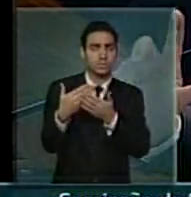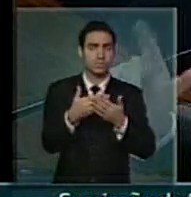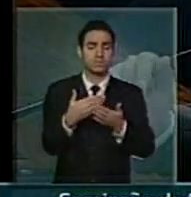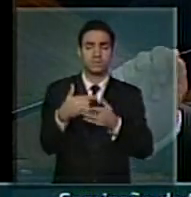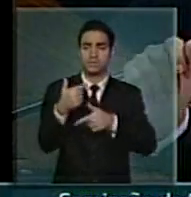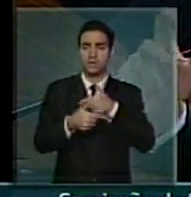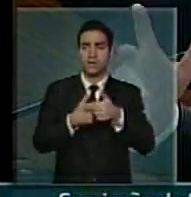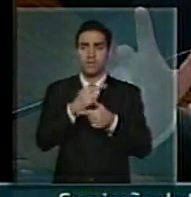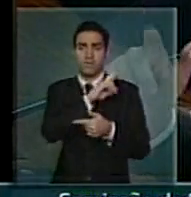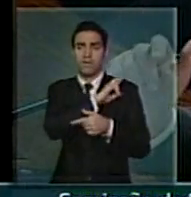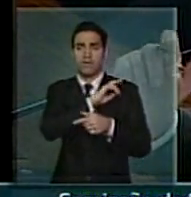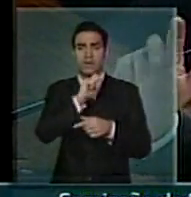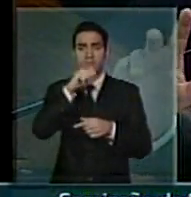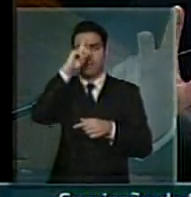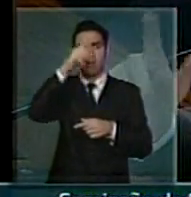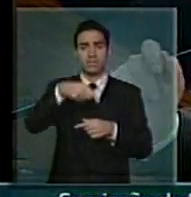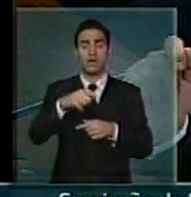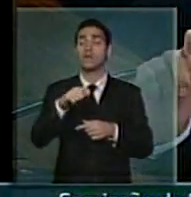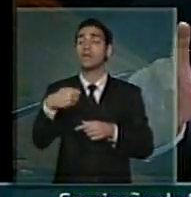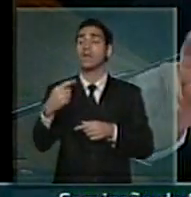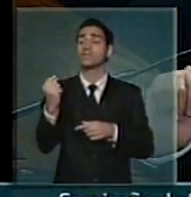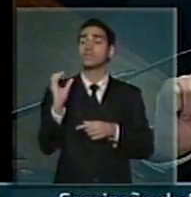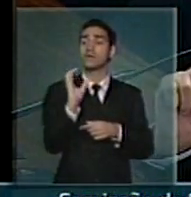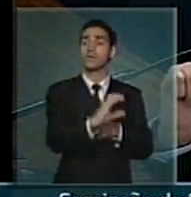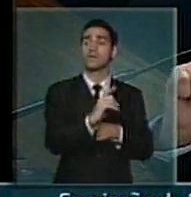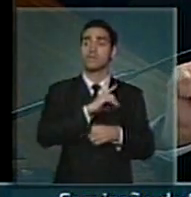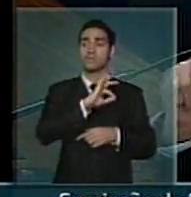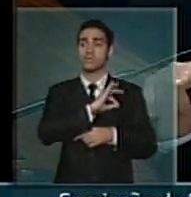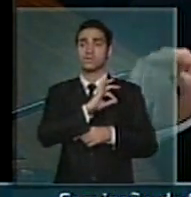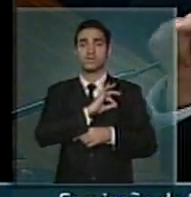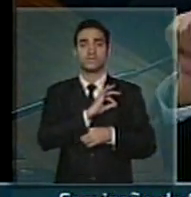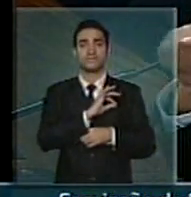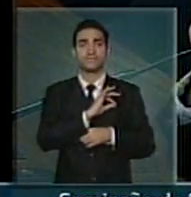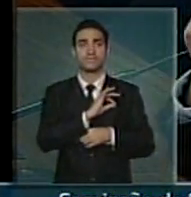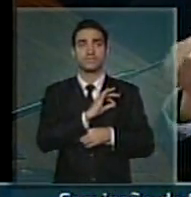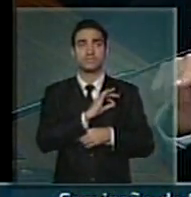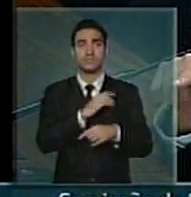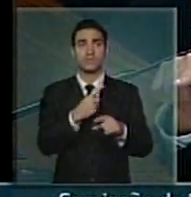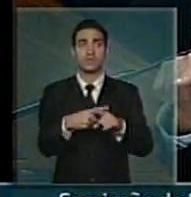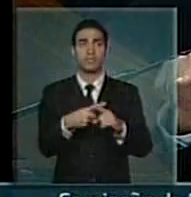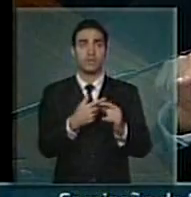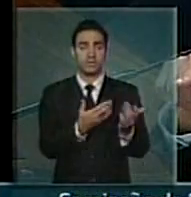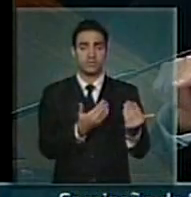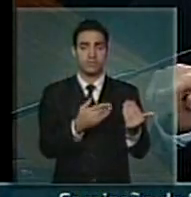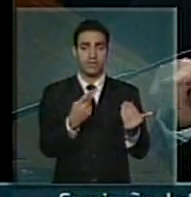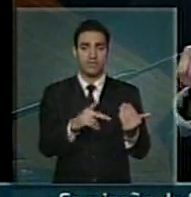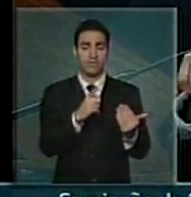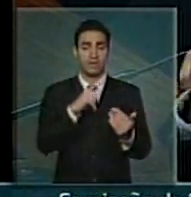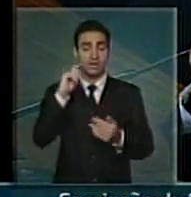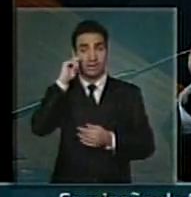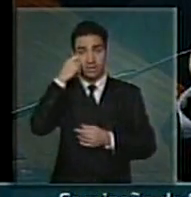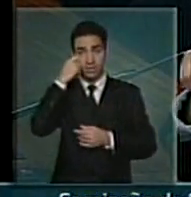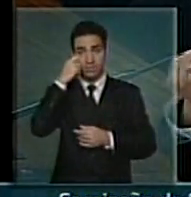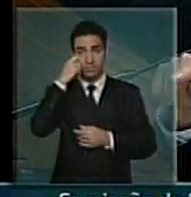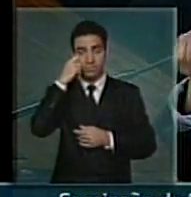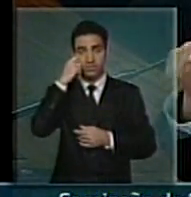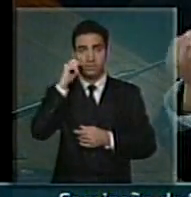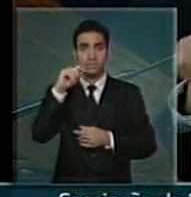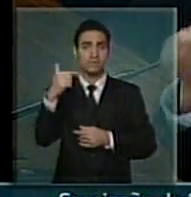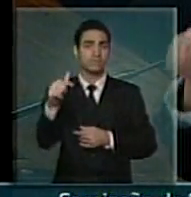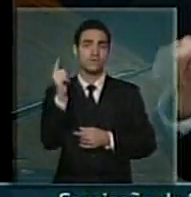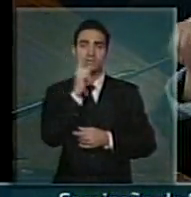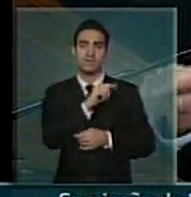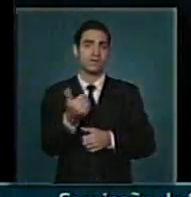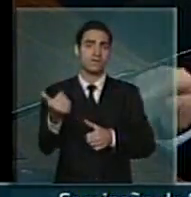essa coisa. Quem é que vai dar o dinheiro para o policial, o corrupto? Porque o jovem negro não tem ascensão